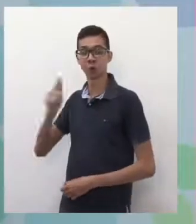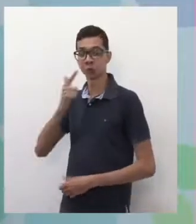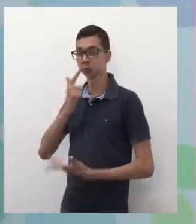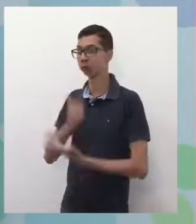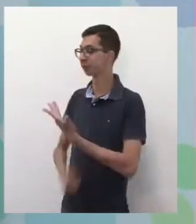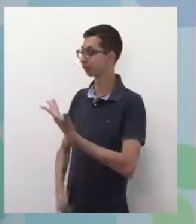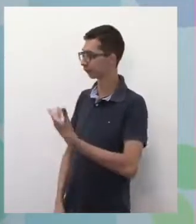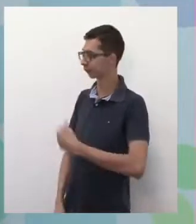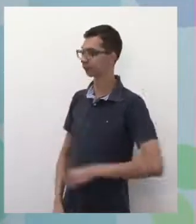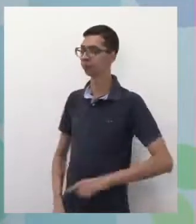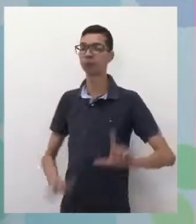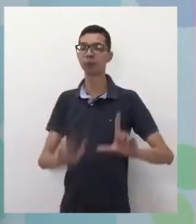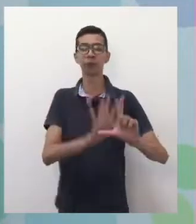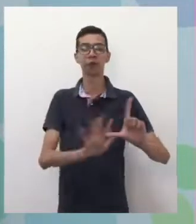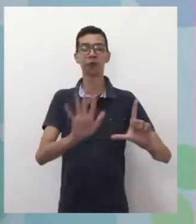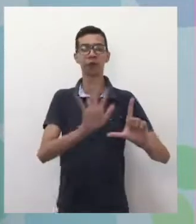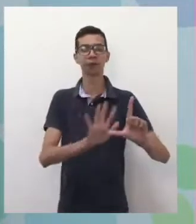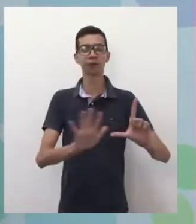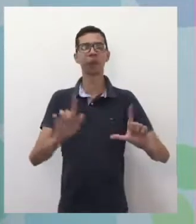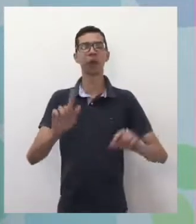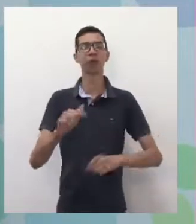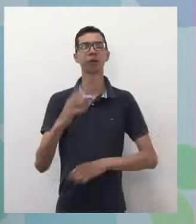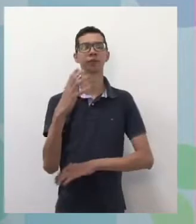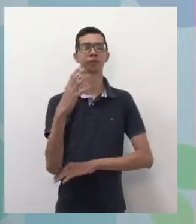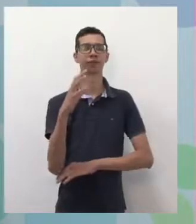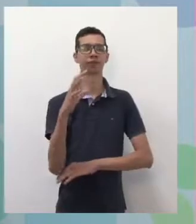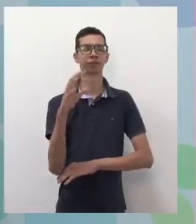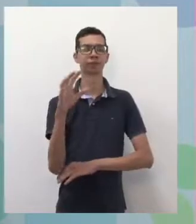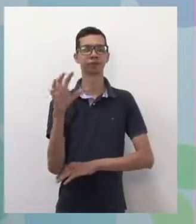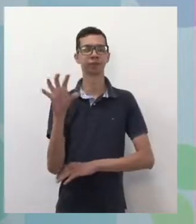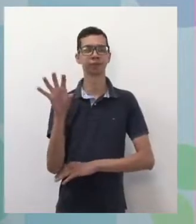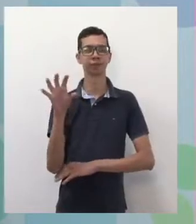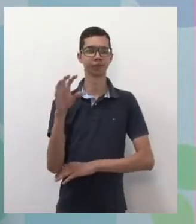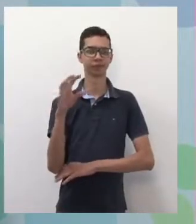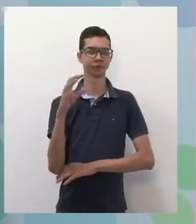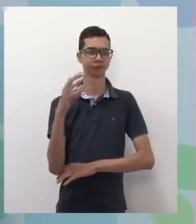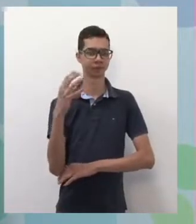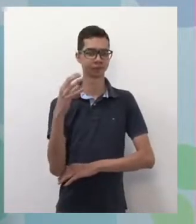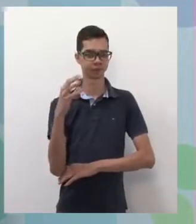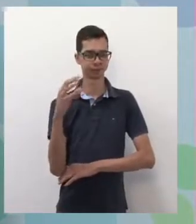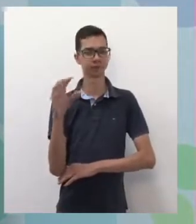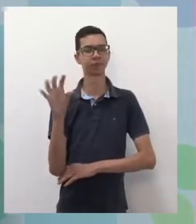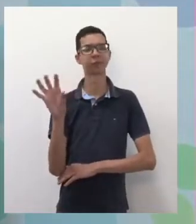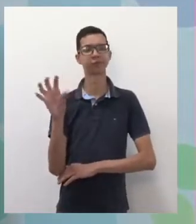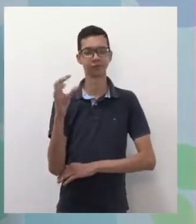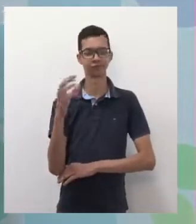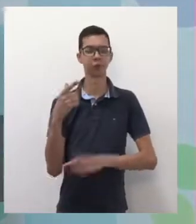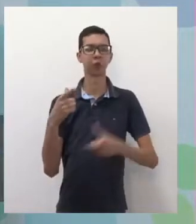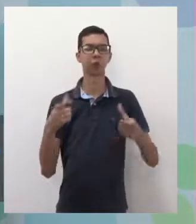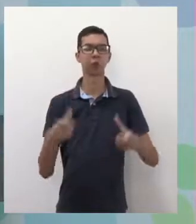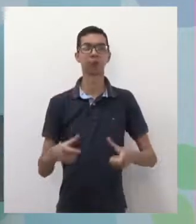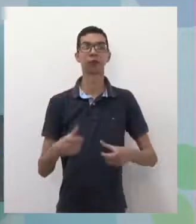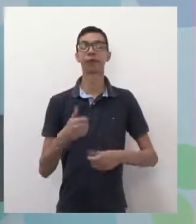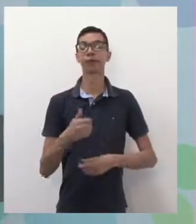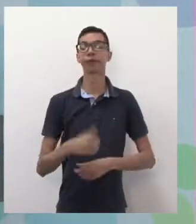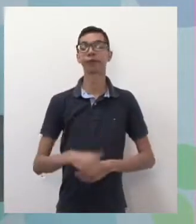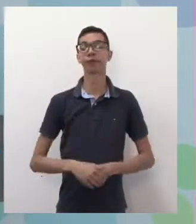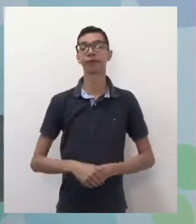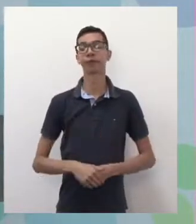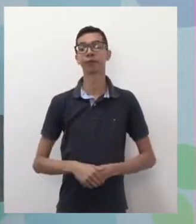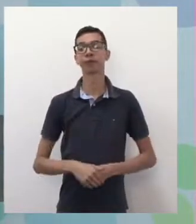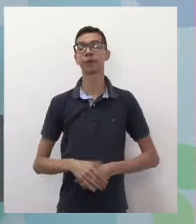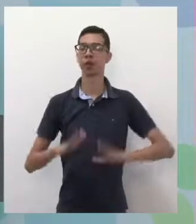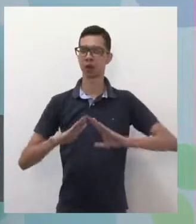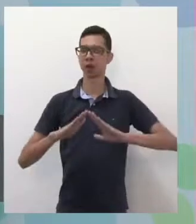um ventilador, esse daqui. É de um ventilador. Aí está aqui, ó, o